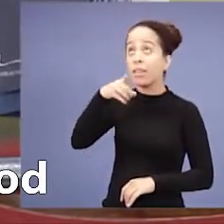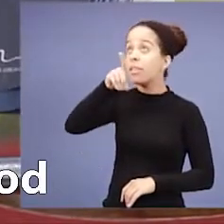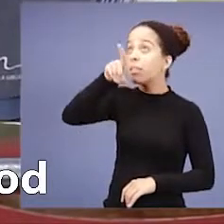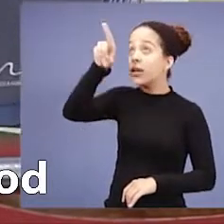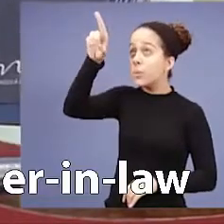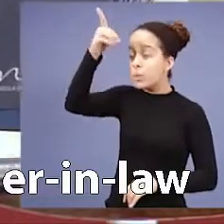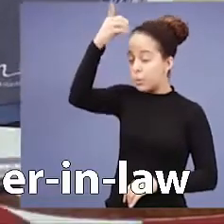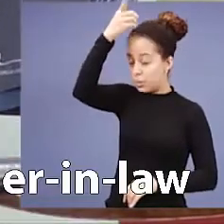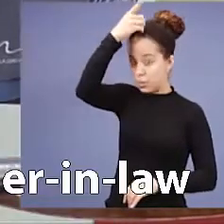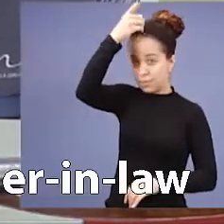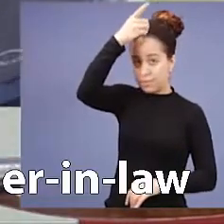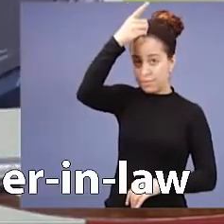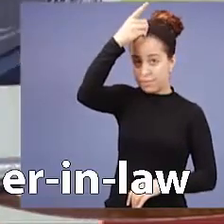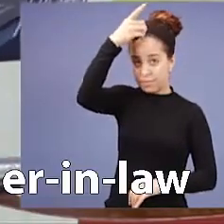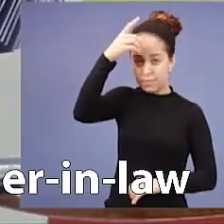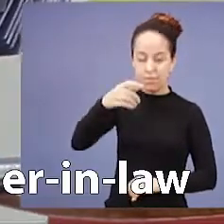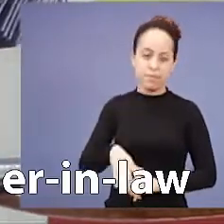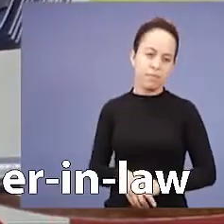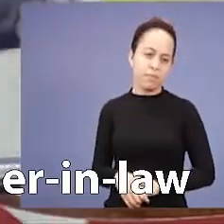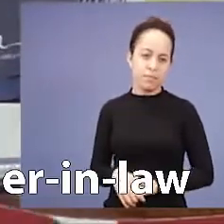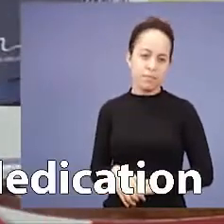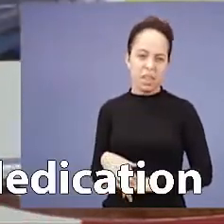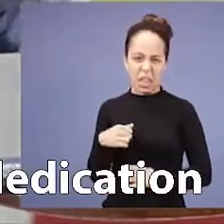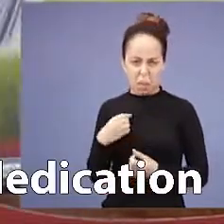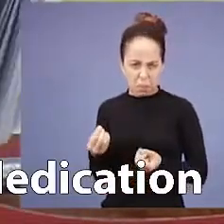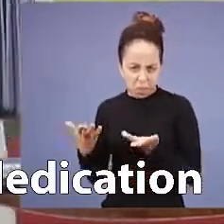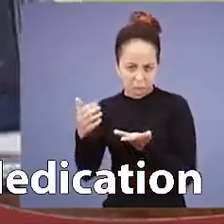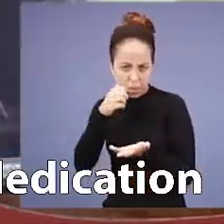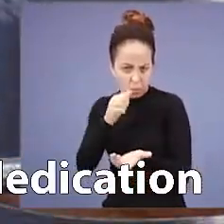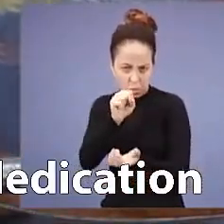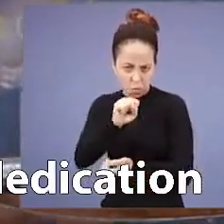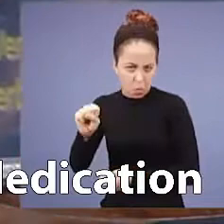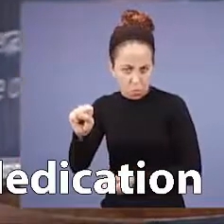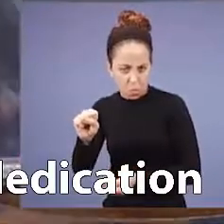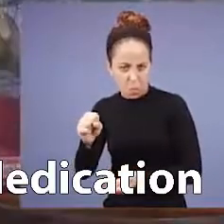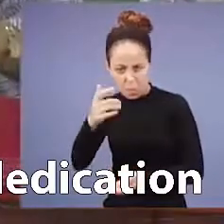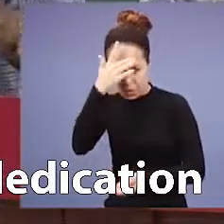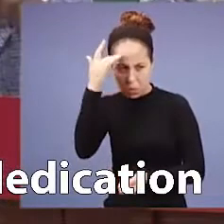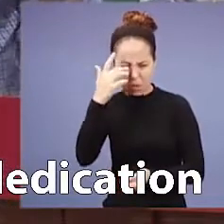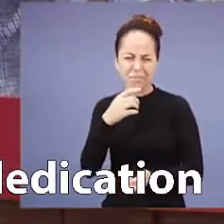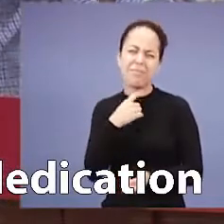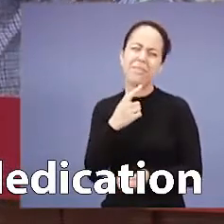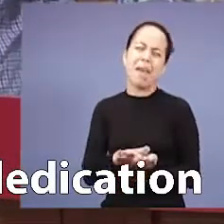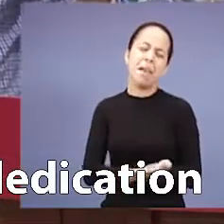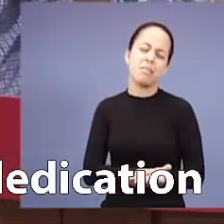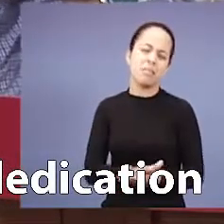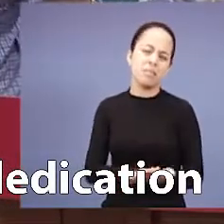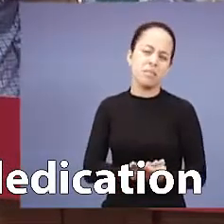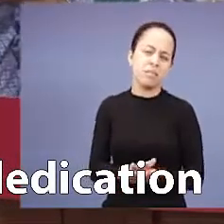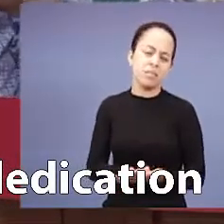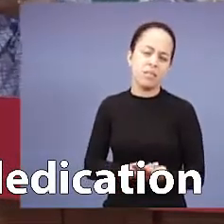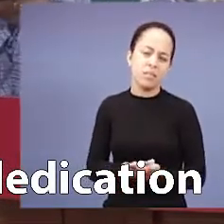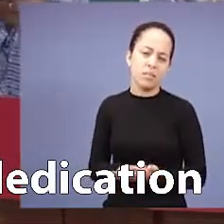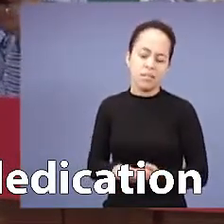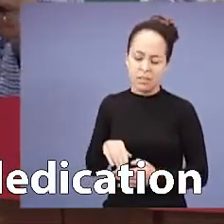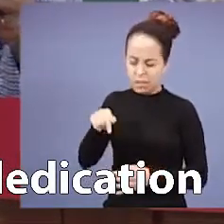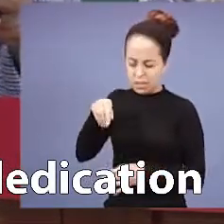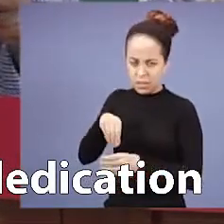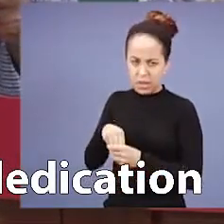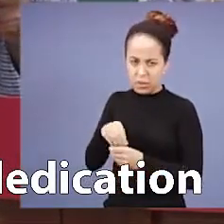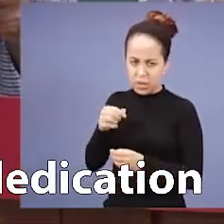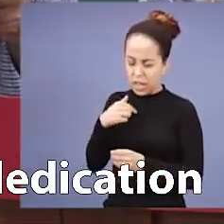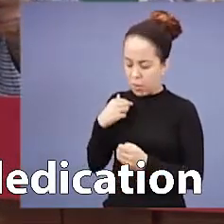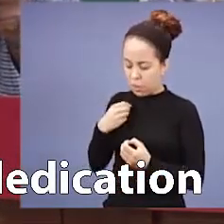uma graça de deus eu não tenho que dedicar nem a sogra e ninguém compreendeu então aqui não vai ter